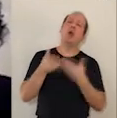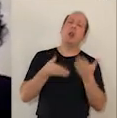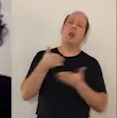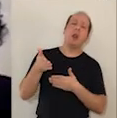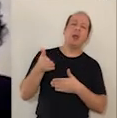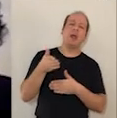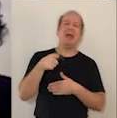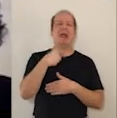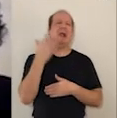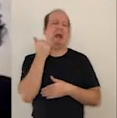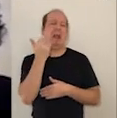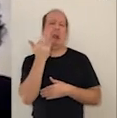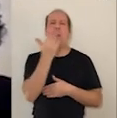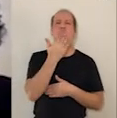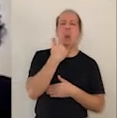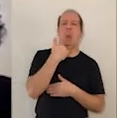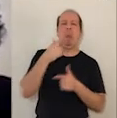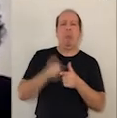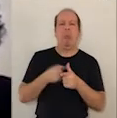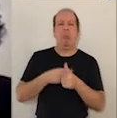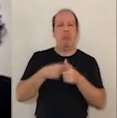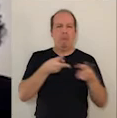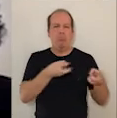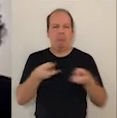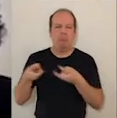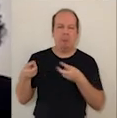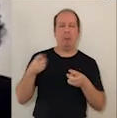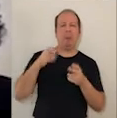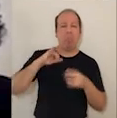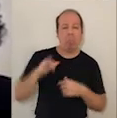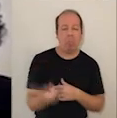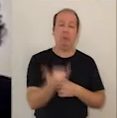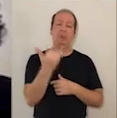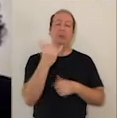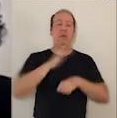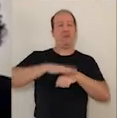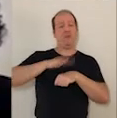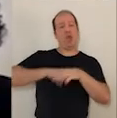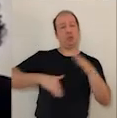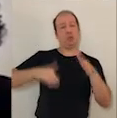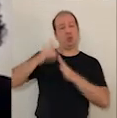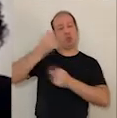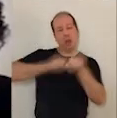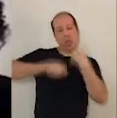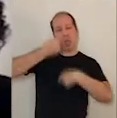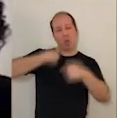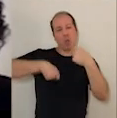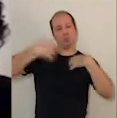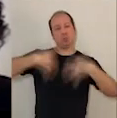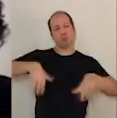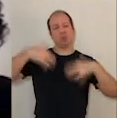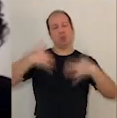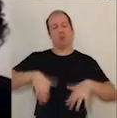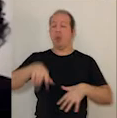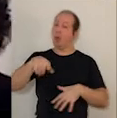jantares, oportunista, capacho, parasita, a mão que executa todos os negócios escabrosos. Modere o